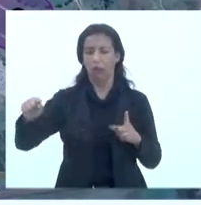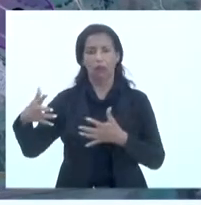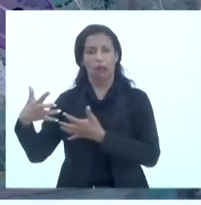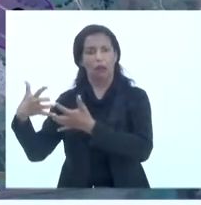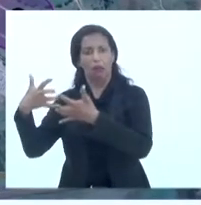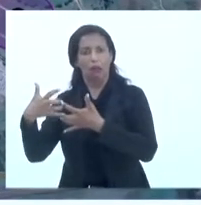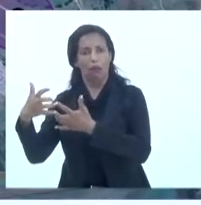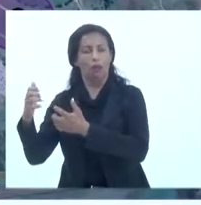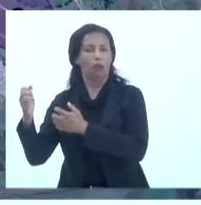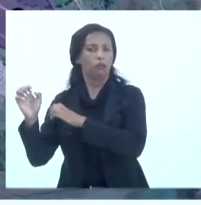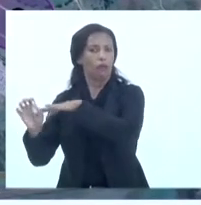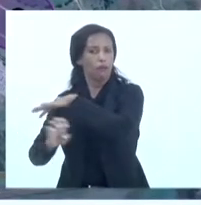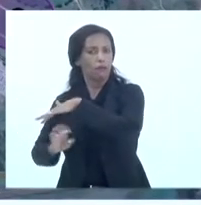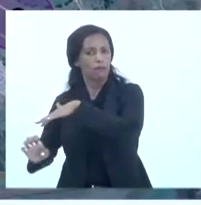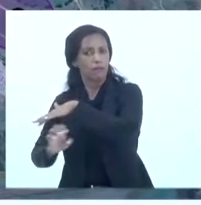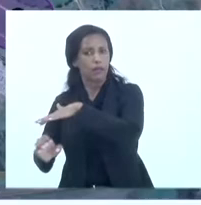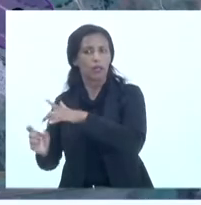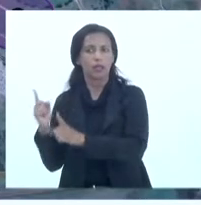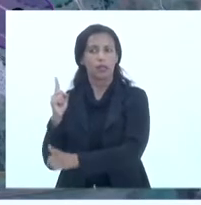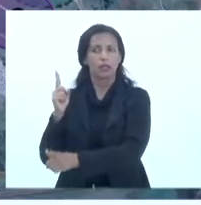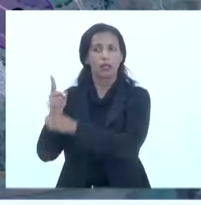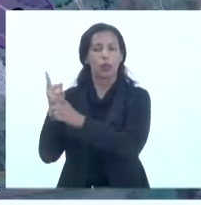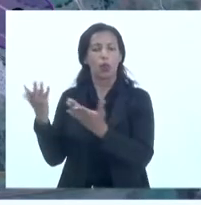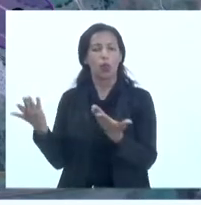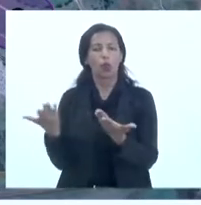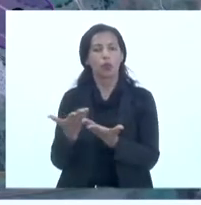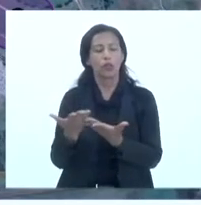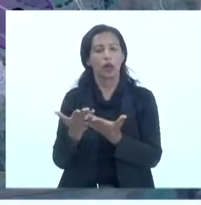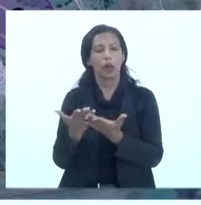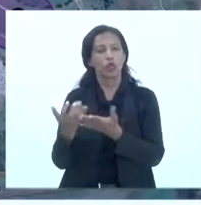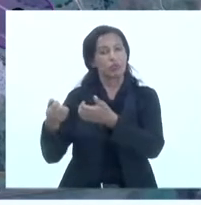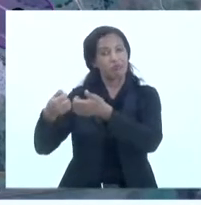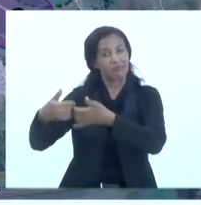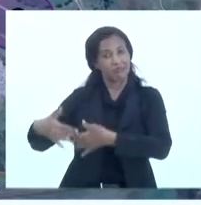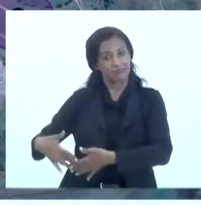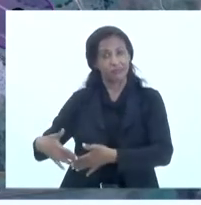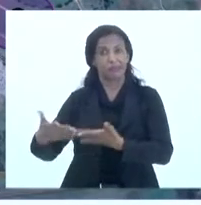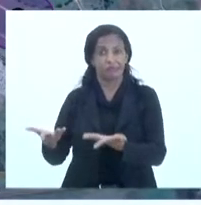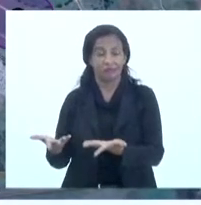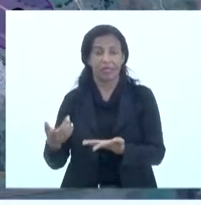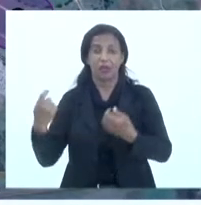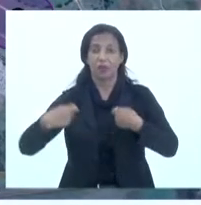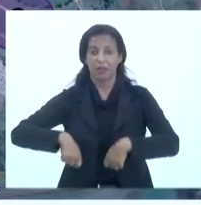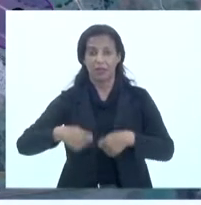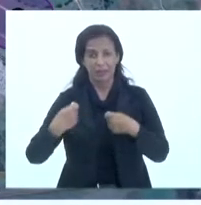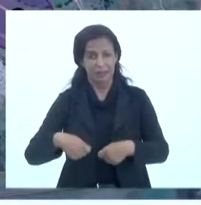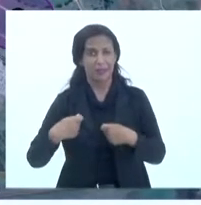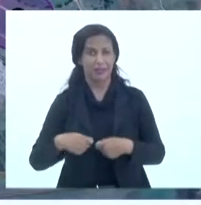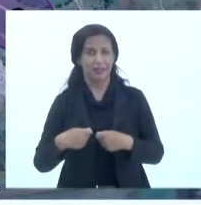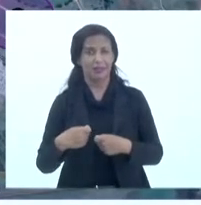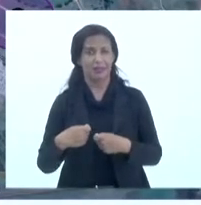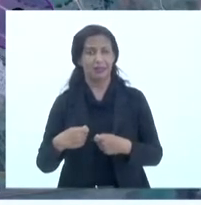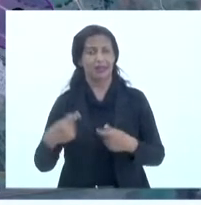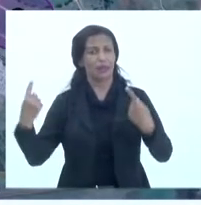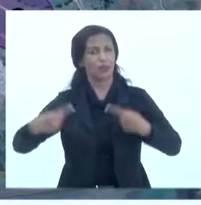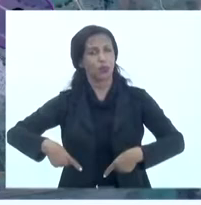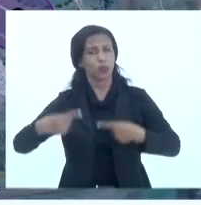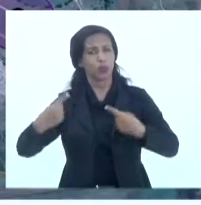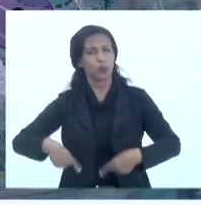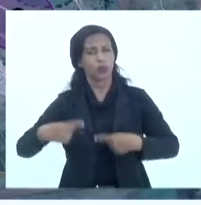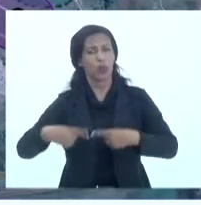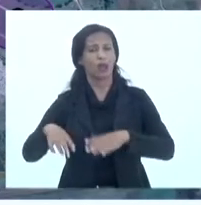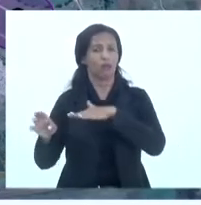da Stellantis, que se encontra hoje em estado precário e é uma necessidade para a competitividade